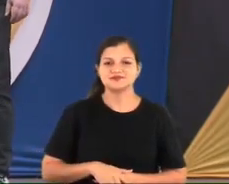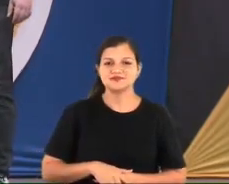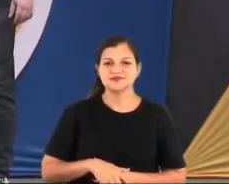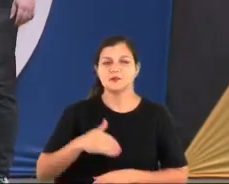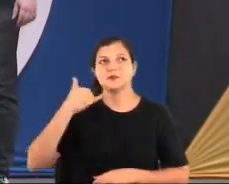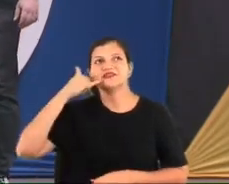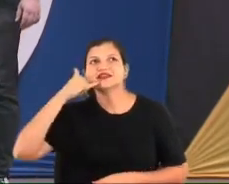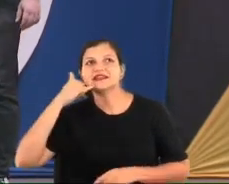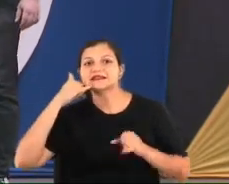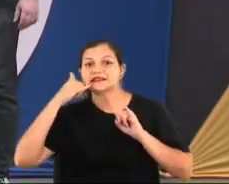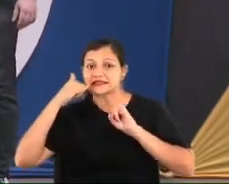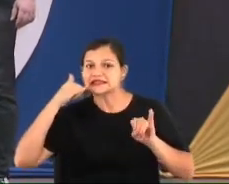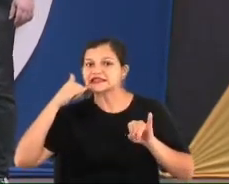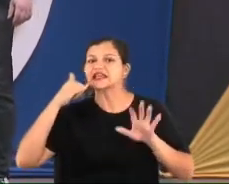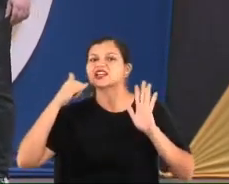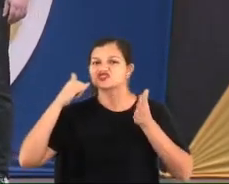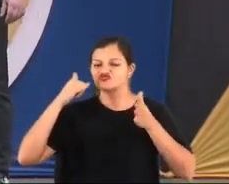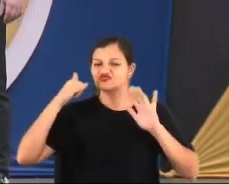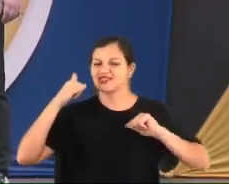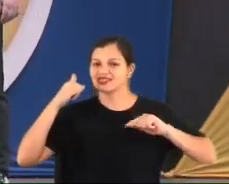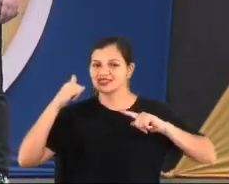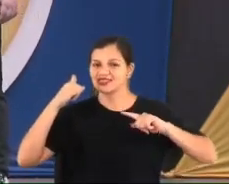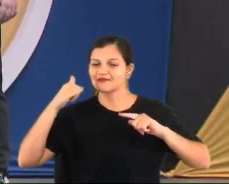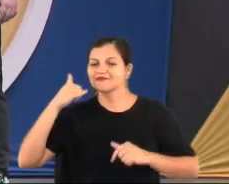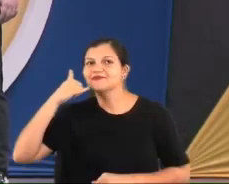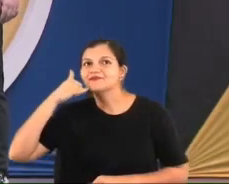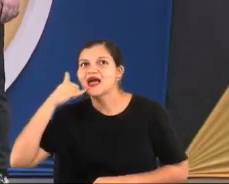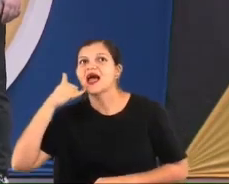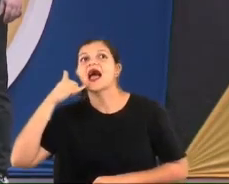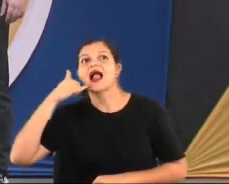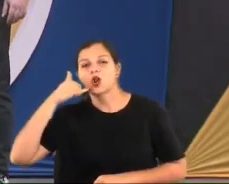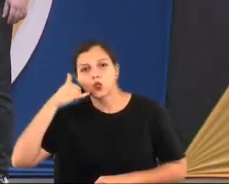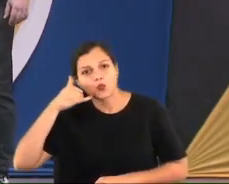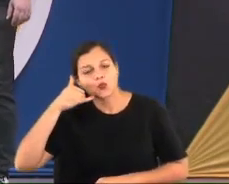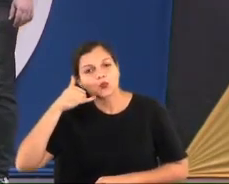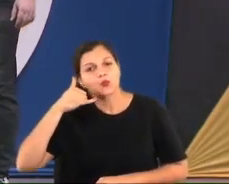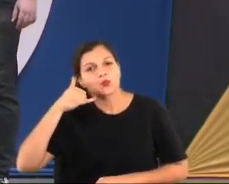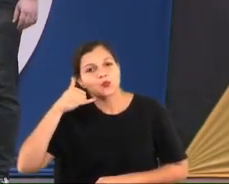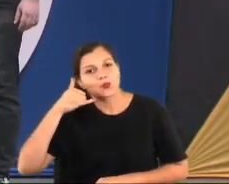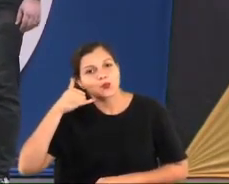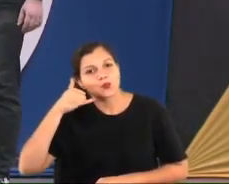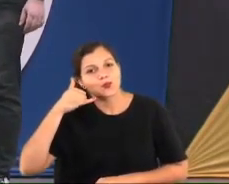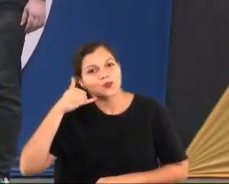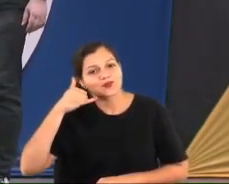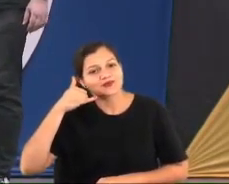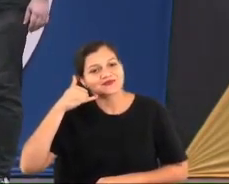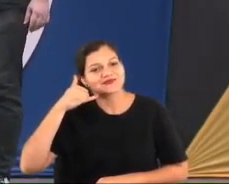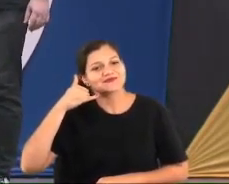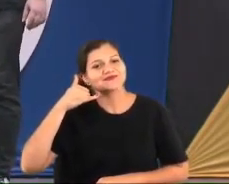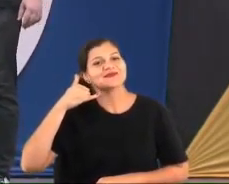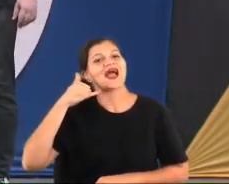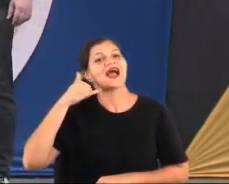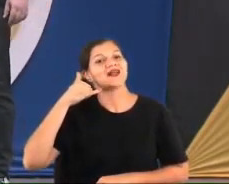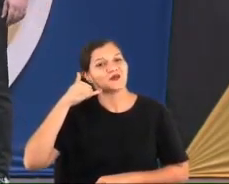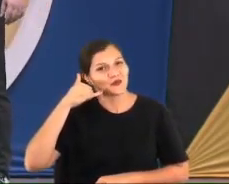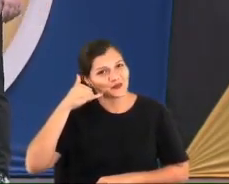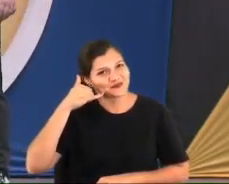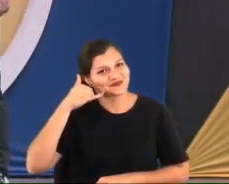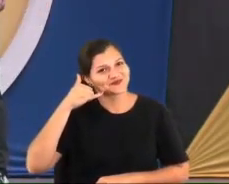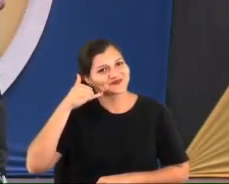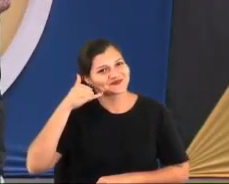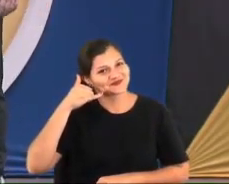na linha. Produção, tem alguém na linha? Alô? Alô?